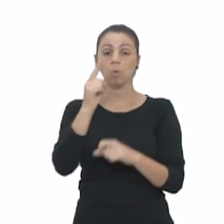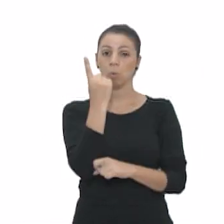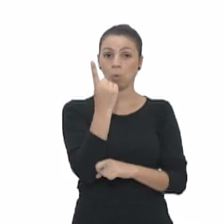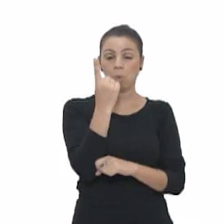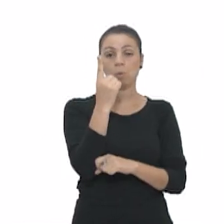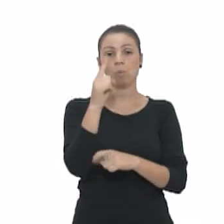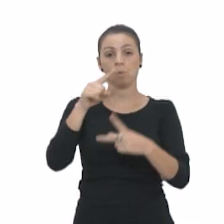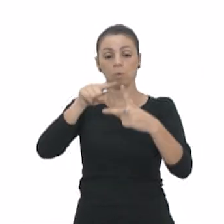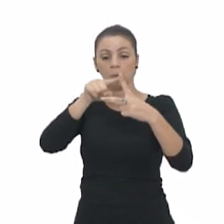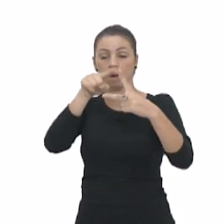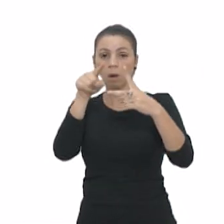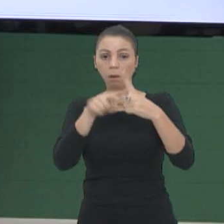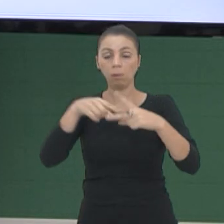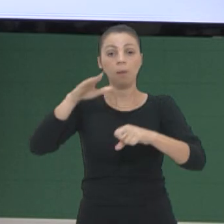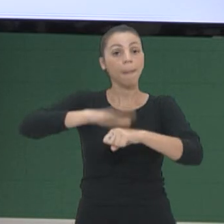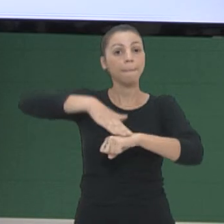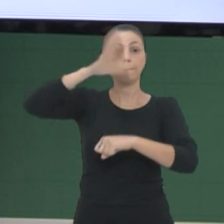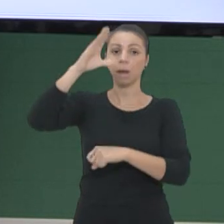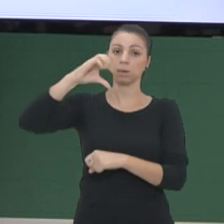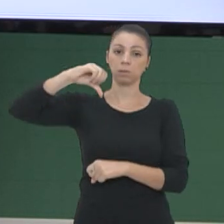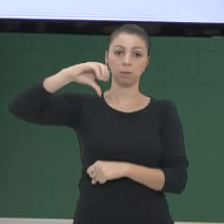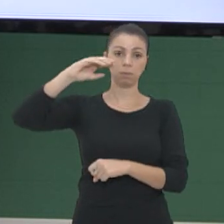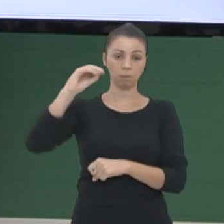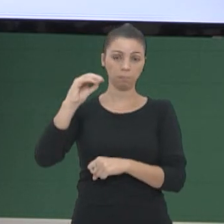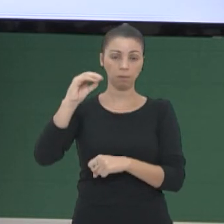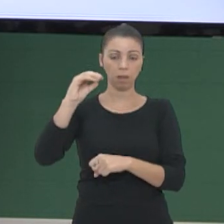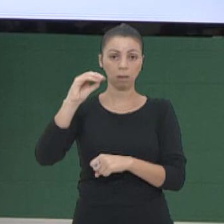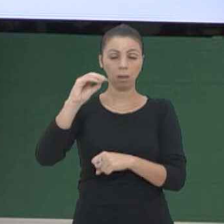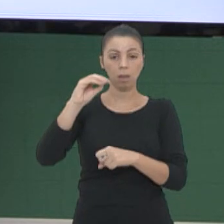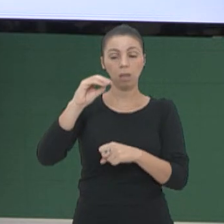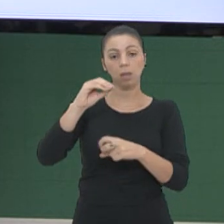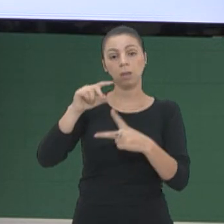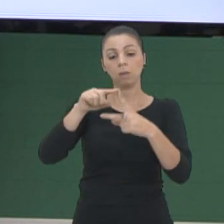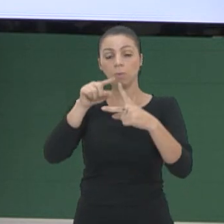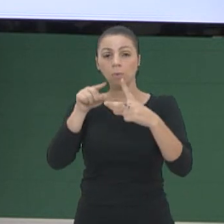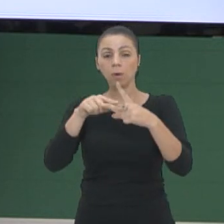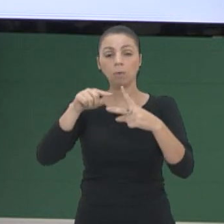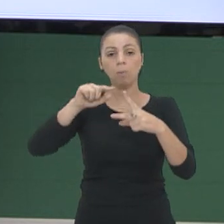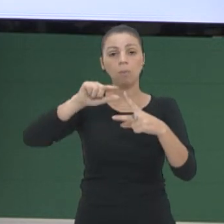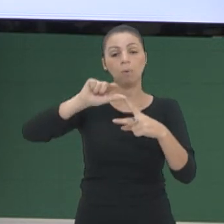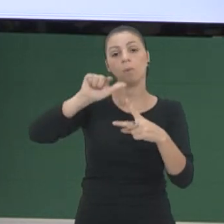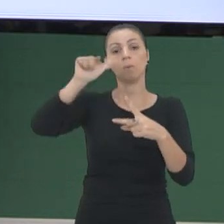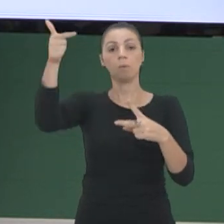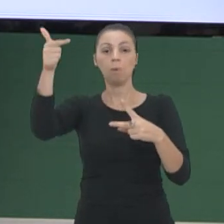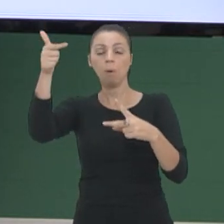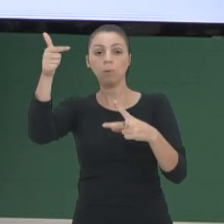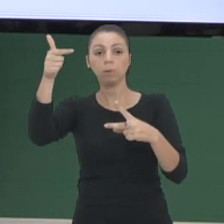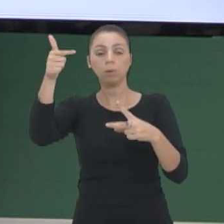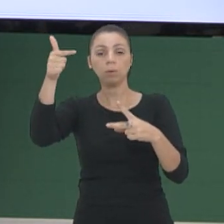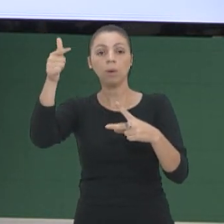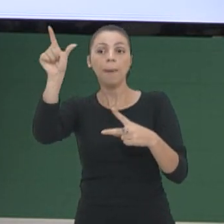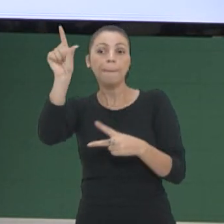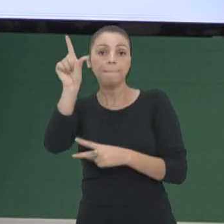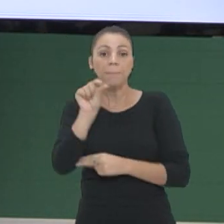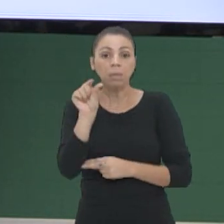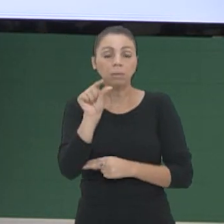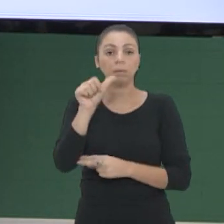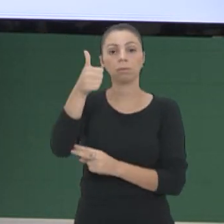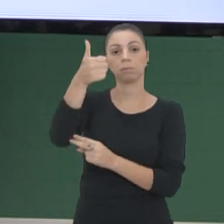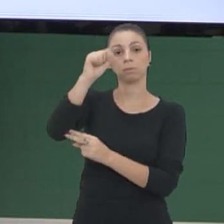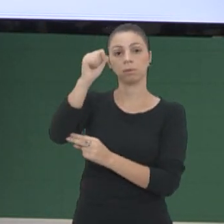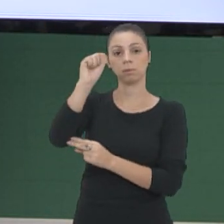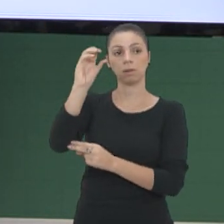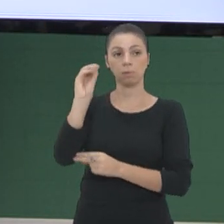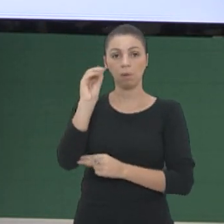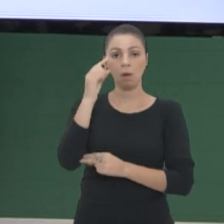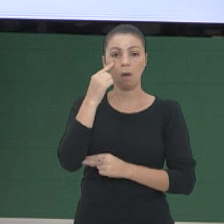eu continuasse aqui esse segmento de reta, eu verificaria que ele,